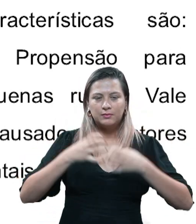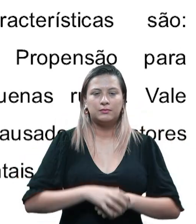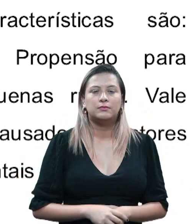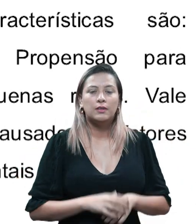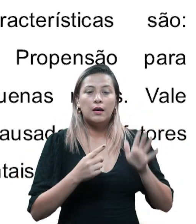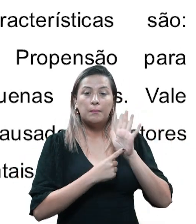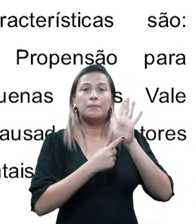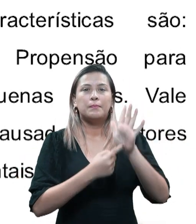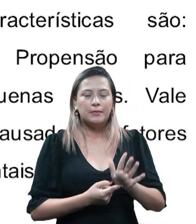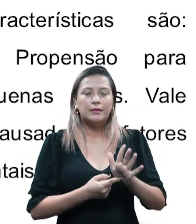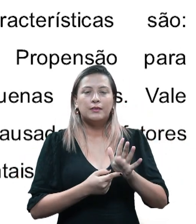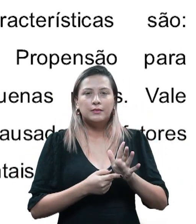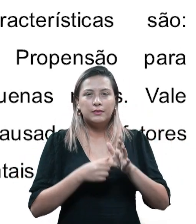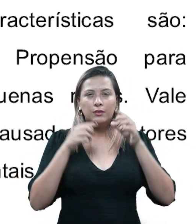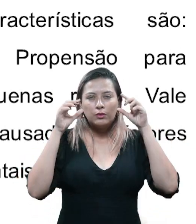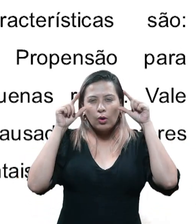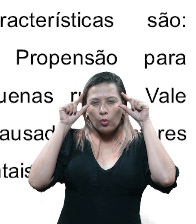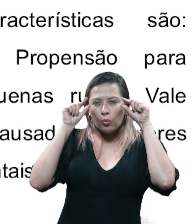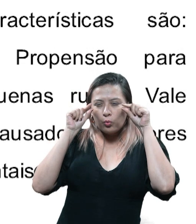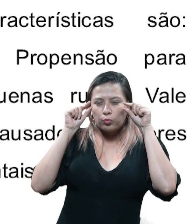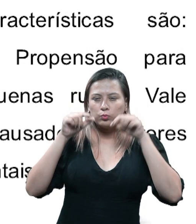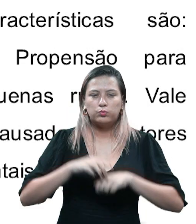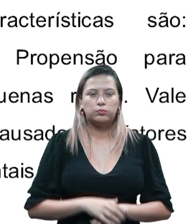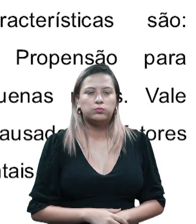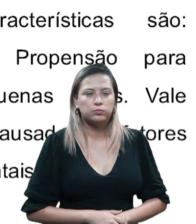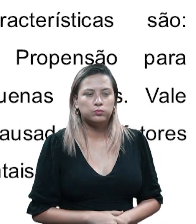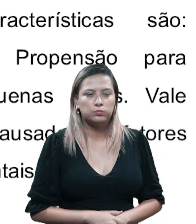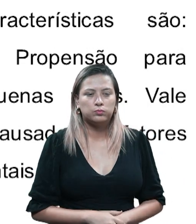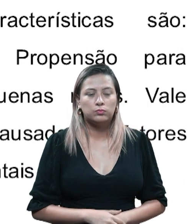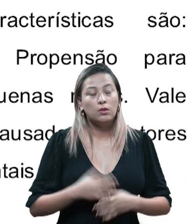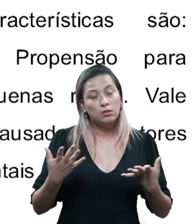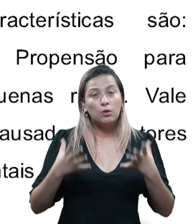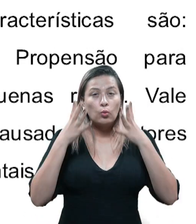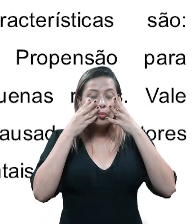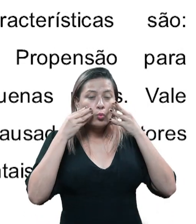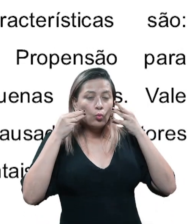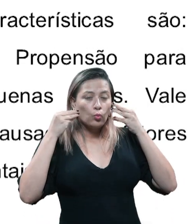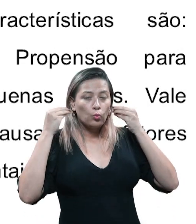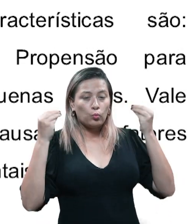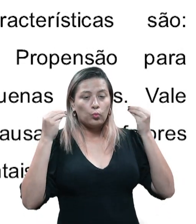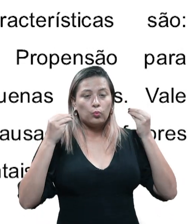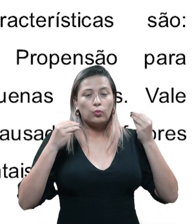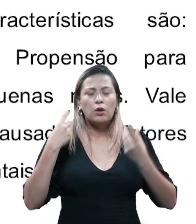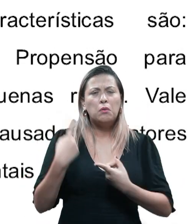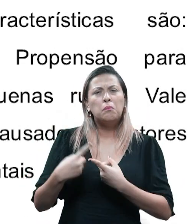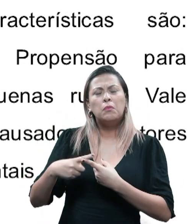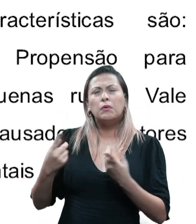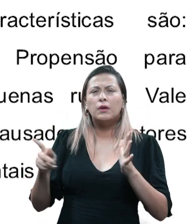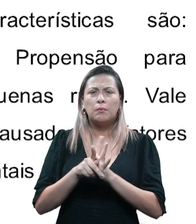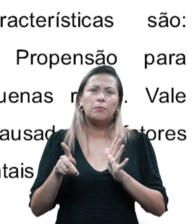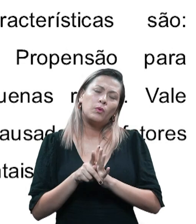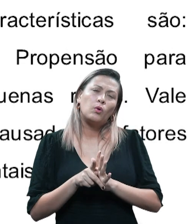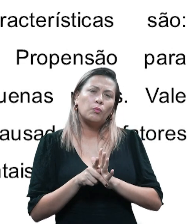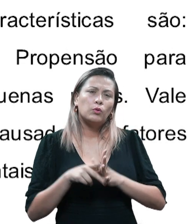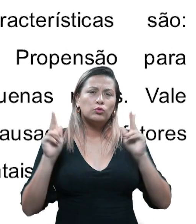de fissuras e pequenas rugas. Vale ressaltar que o ressecamento da pele pode ser causado por fatores